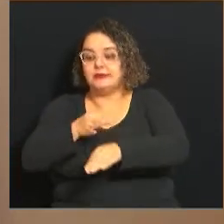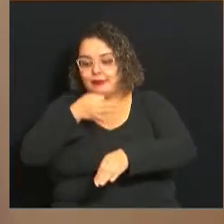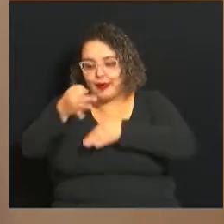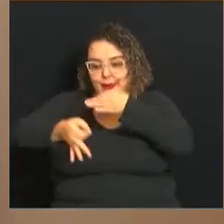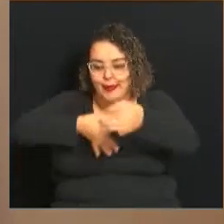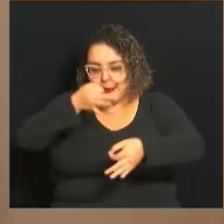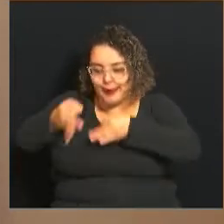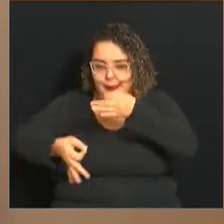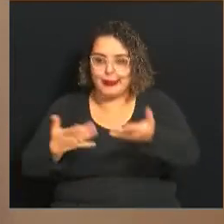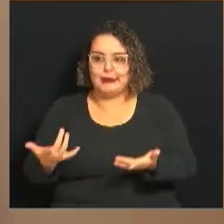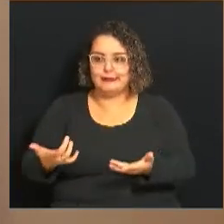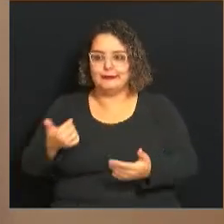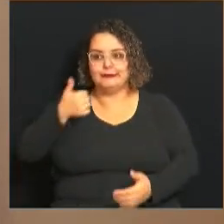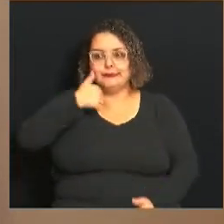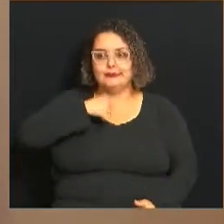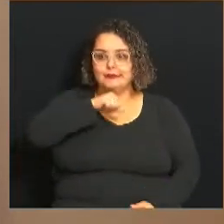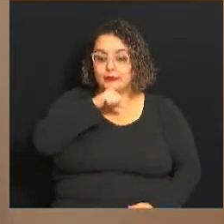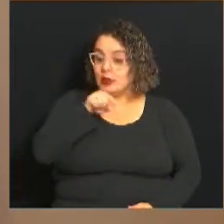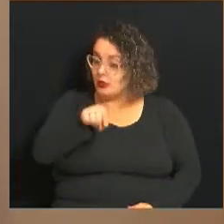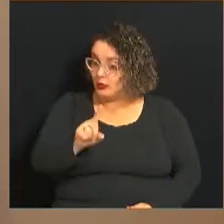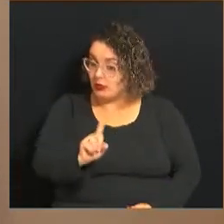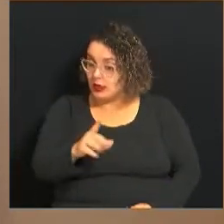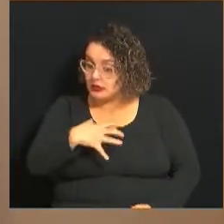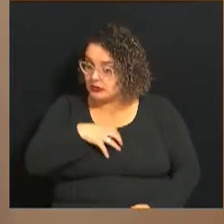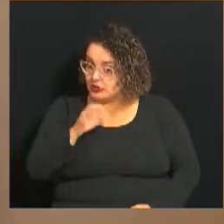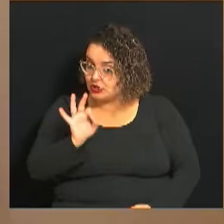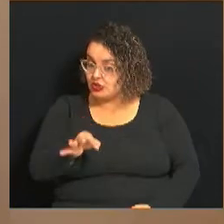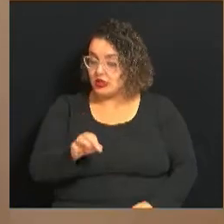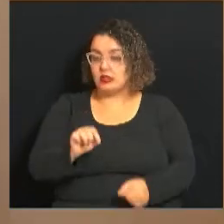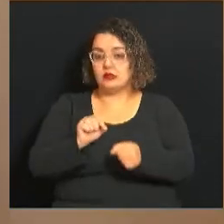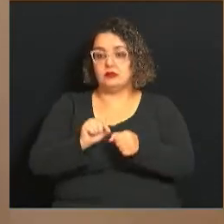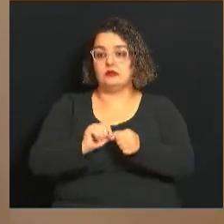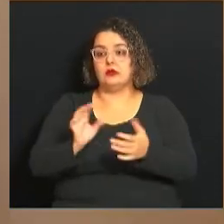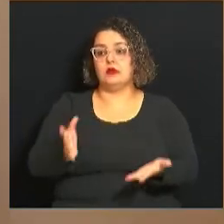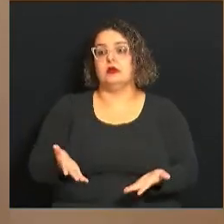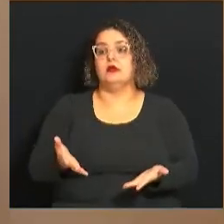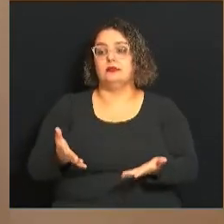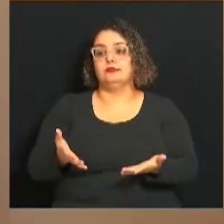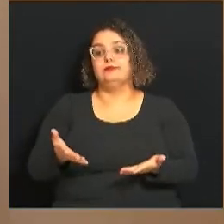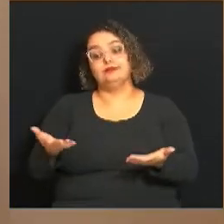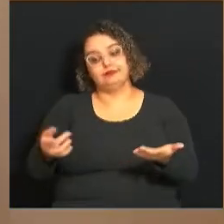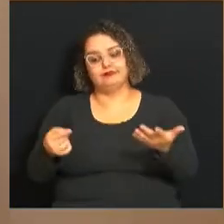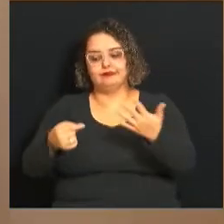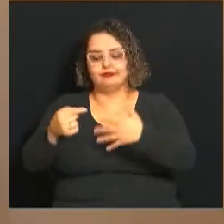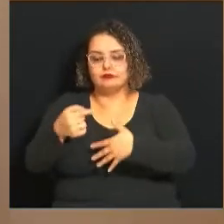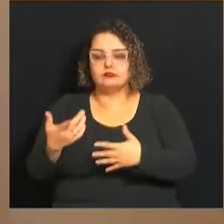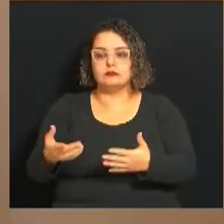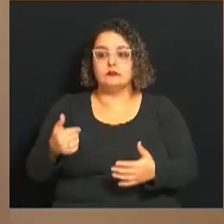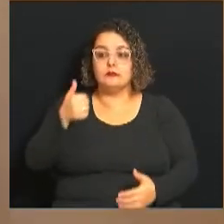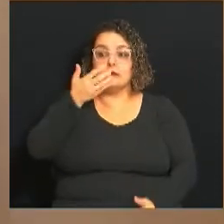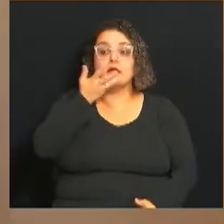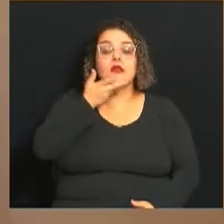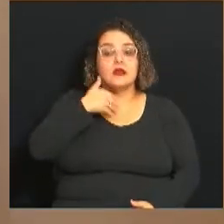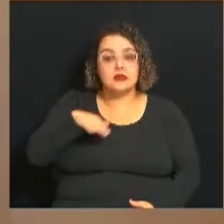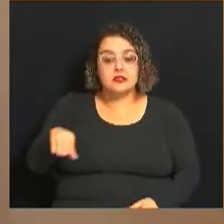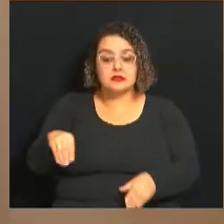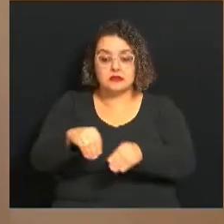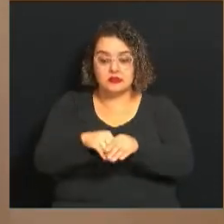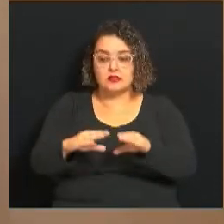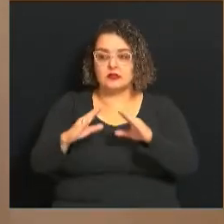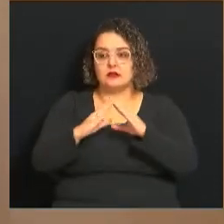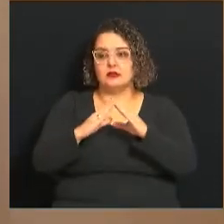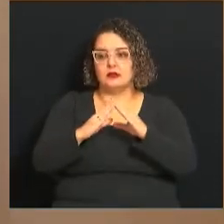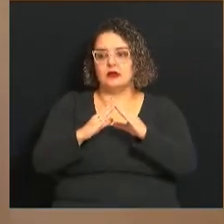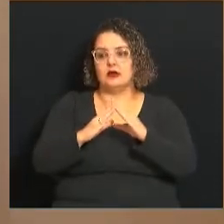mãe num lugar de que, olha, não é desse jeito que deveria ser feito. E essa criança dentro de casa, ela pede